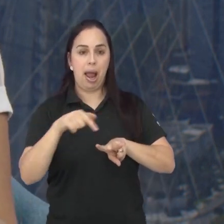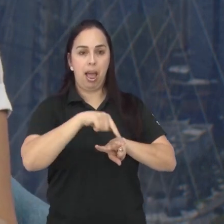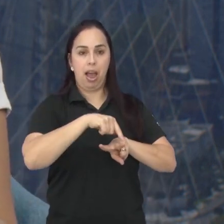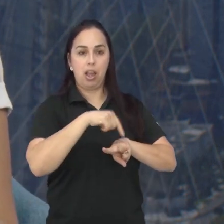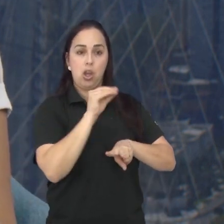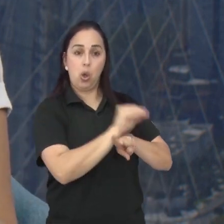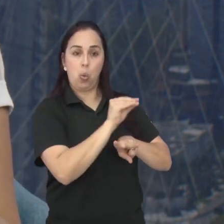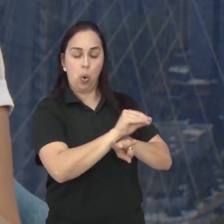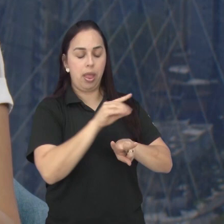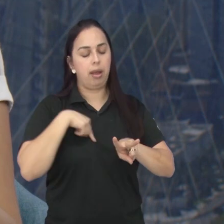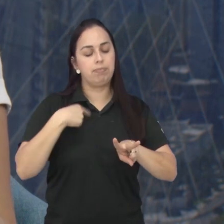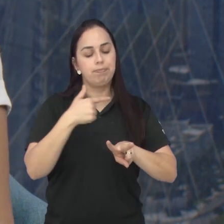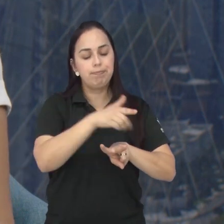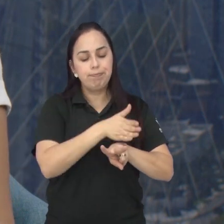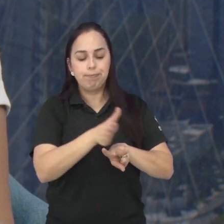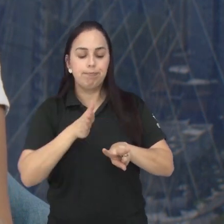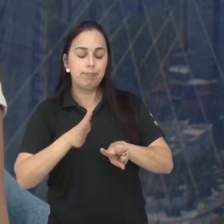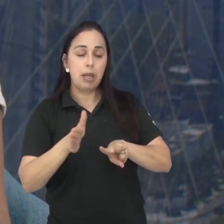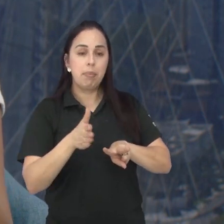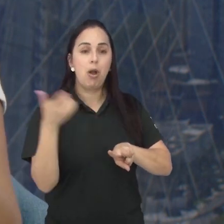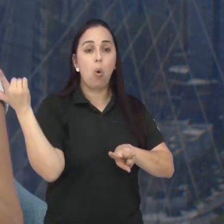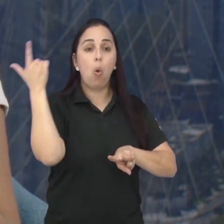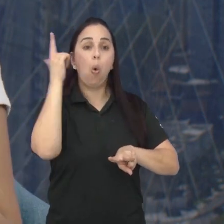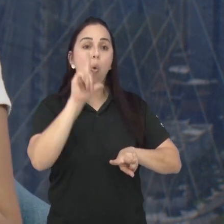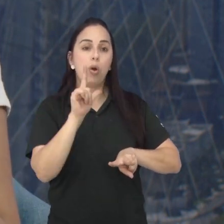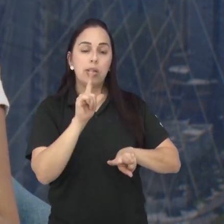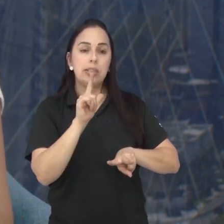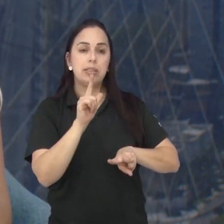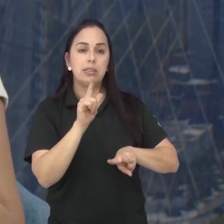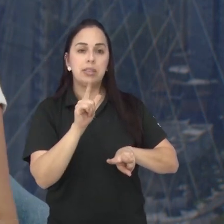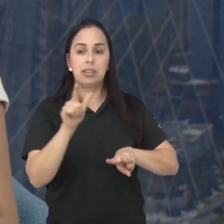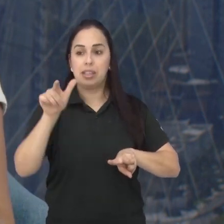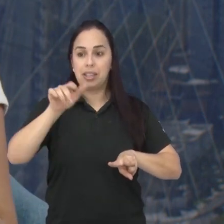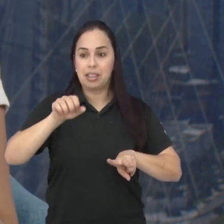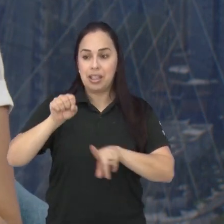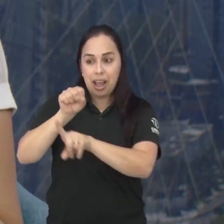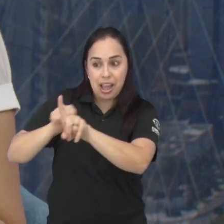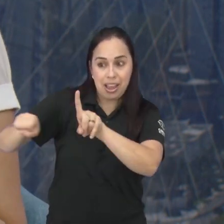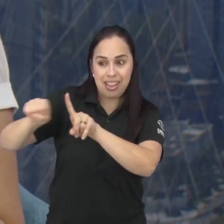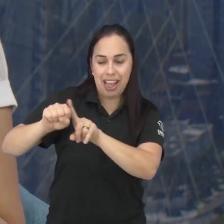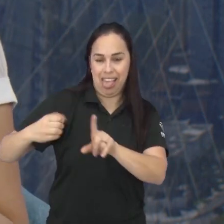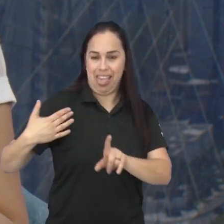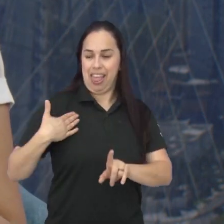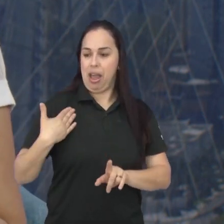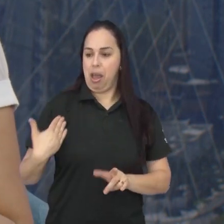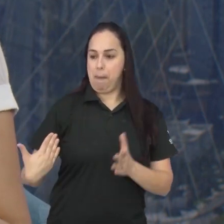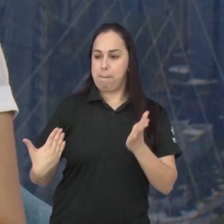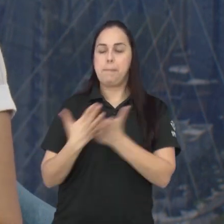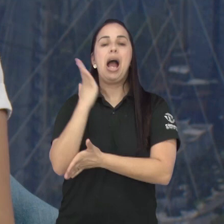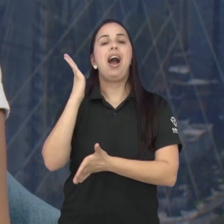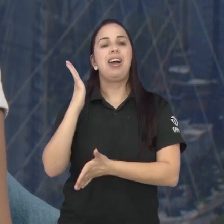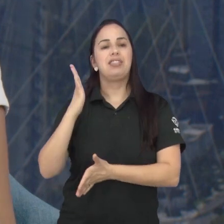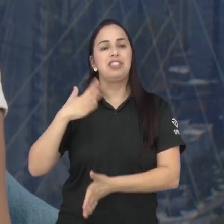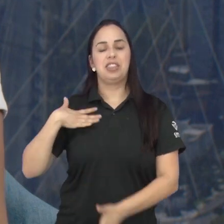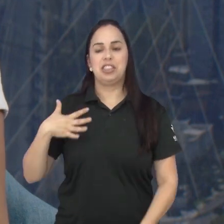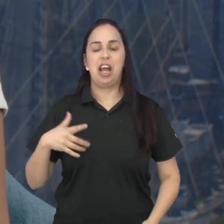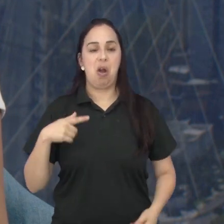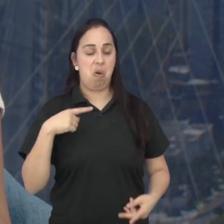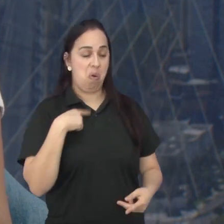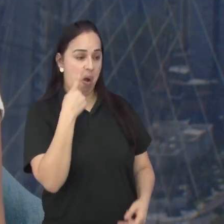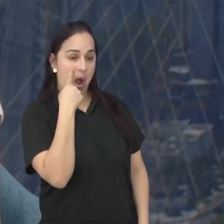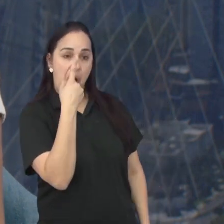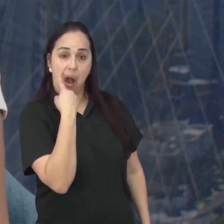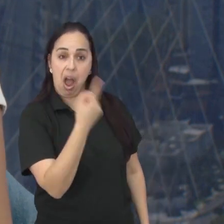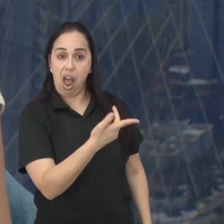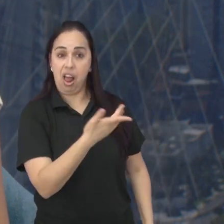triplas jornadas, né, para conseguir a aprovação ali social da honestidade, né? Ela trabalha,